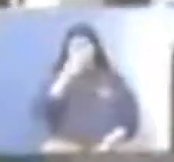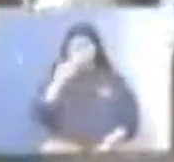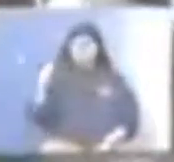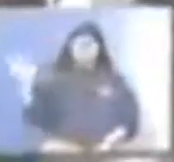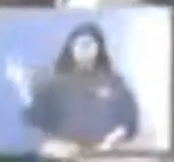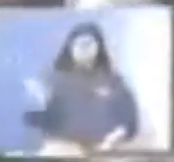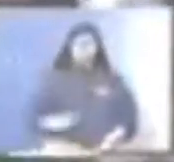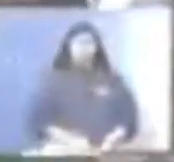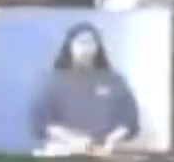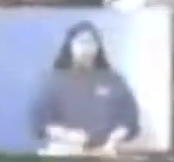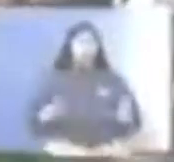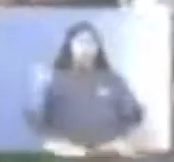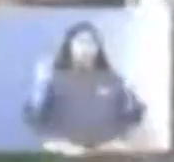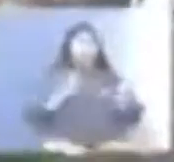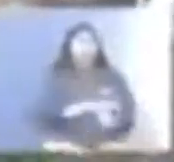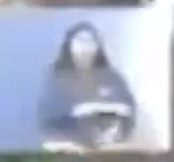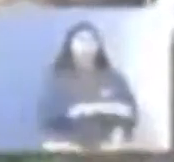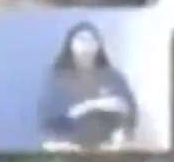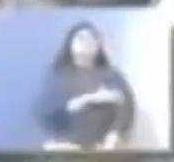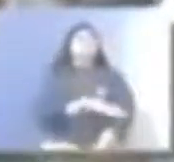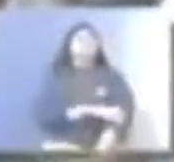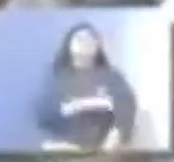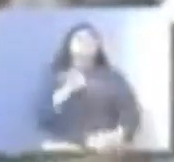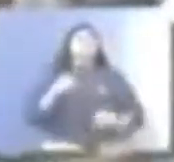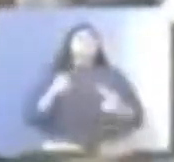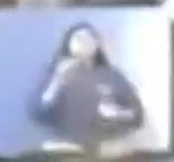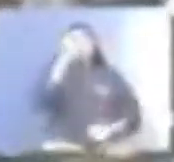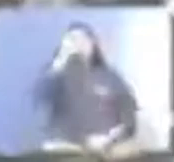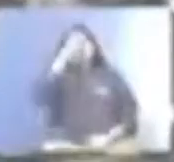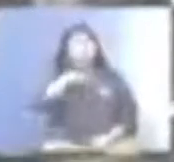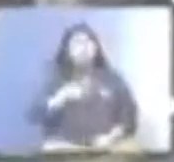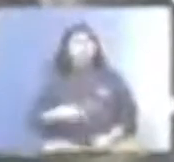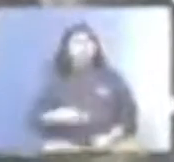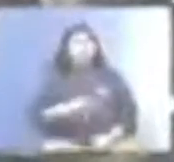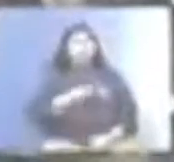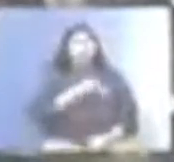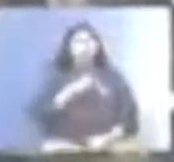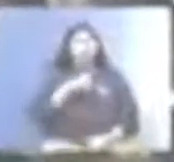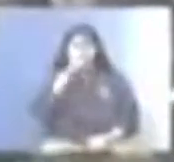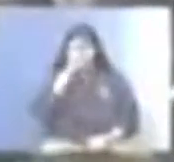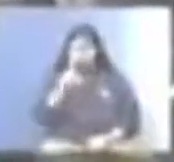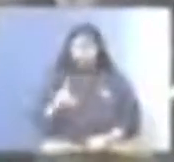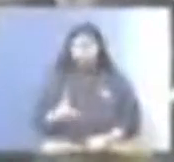Você precisa aprender na sua vida a mandar o encardido embora.